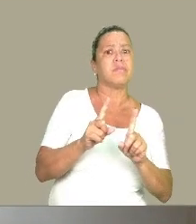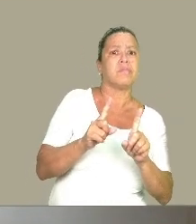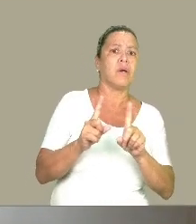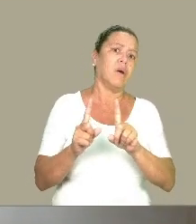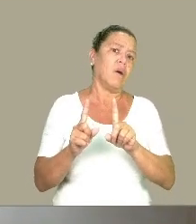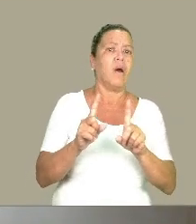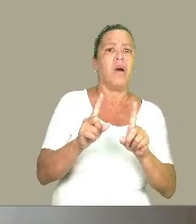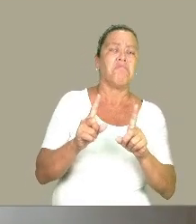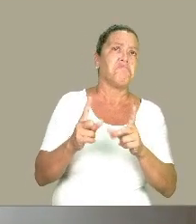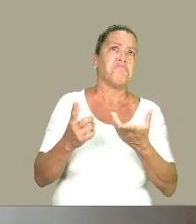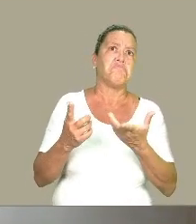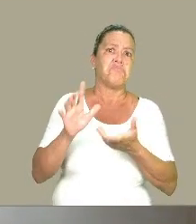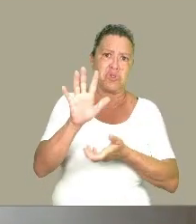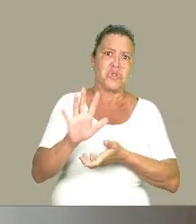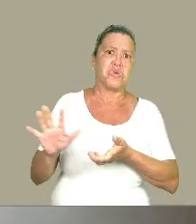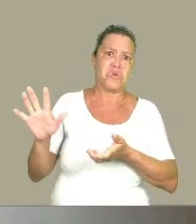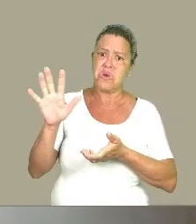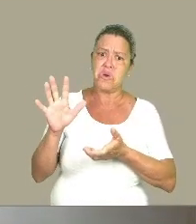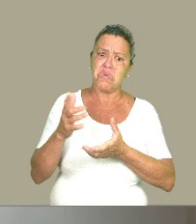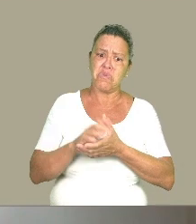de uma maneira geral, né, que